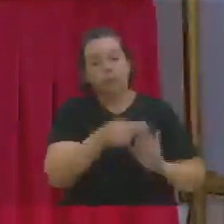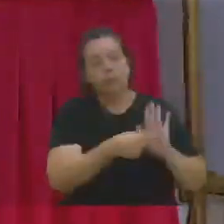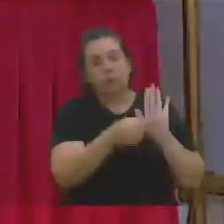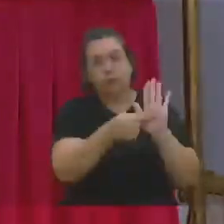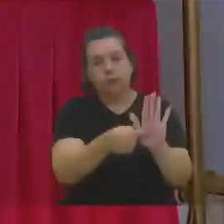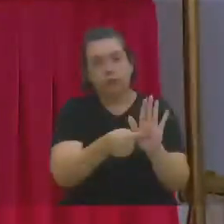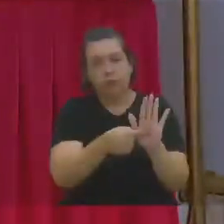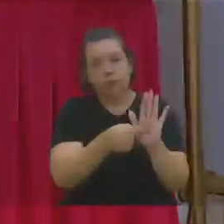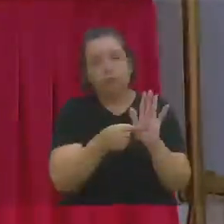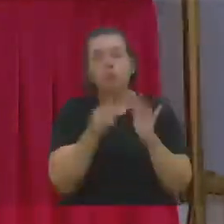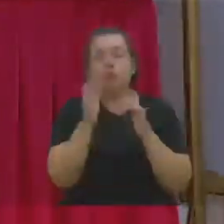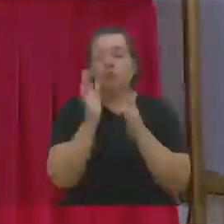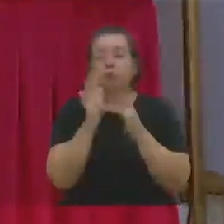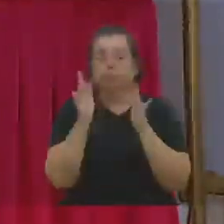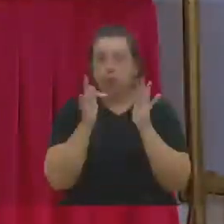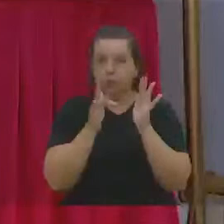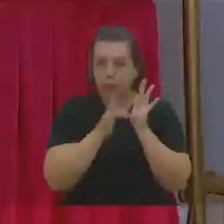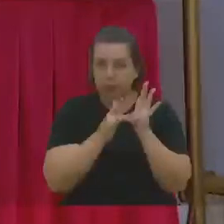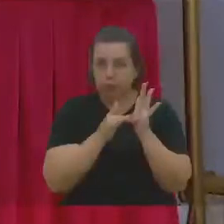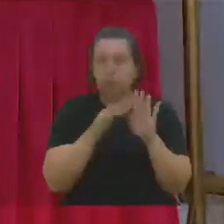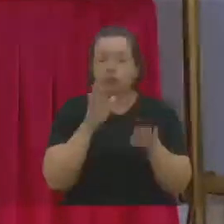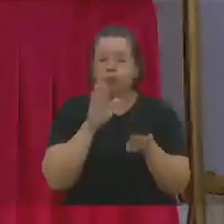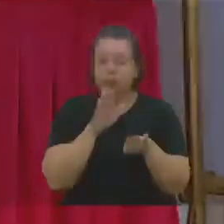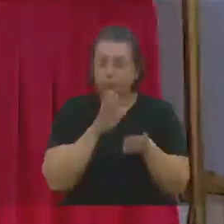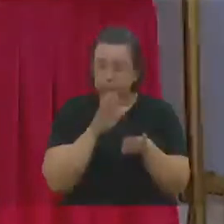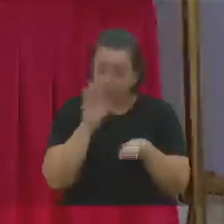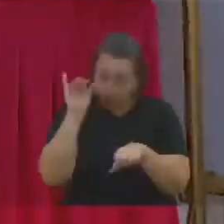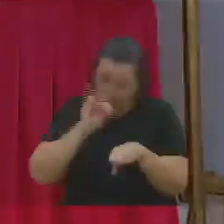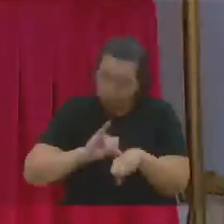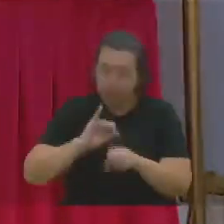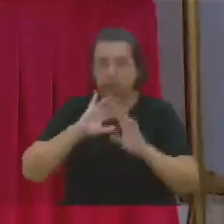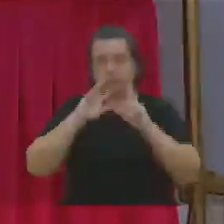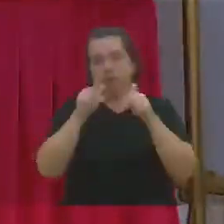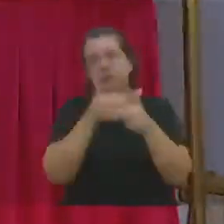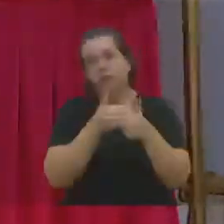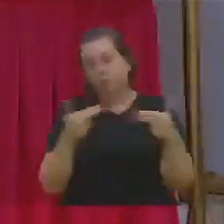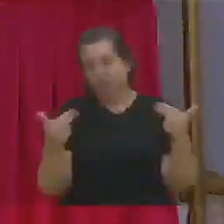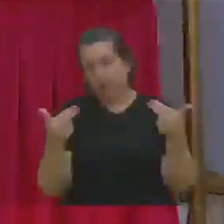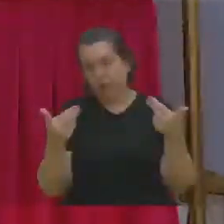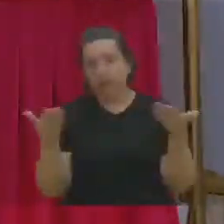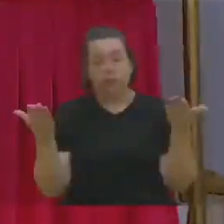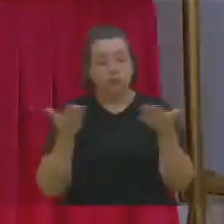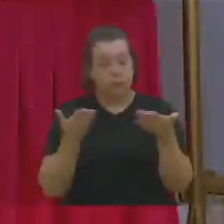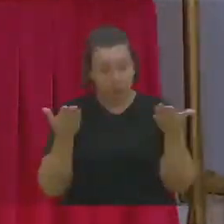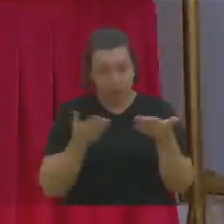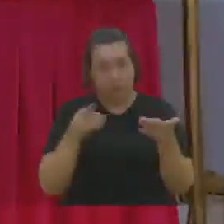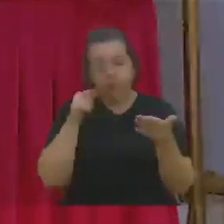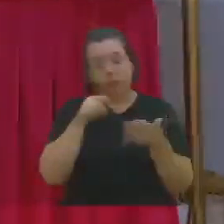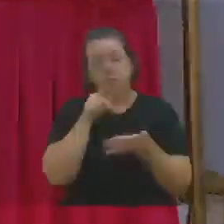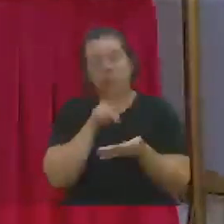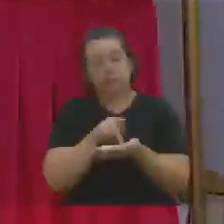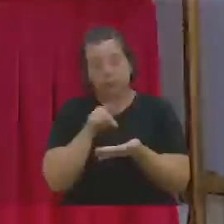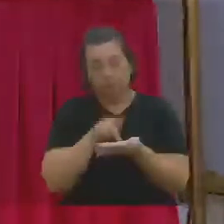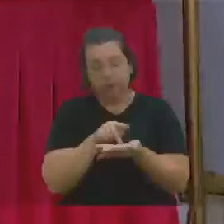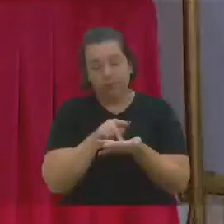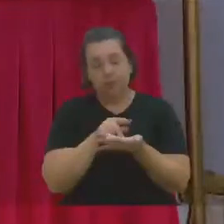o cristocentrismo? Que Cristo agora, sendo de fato e